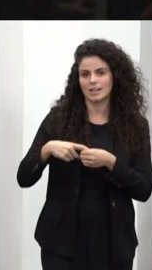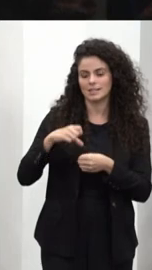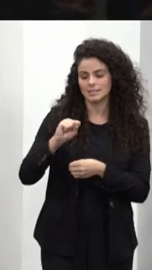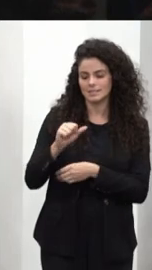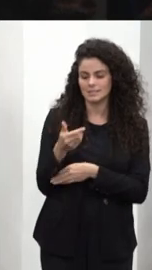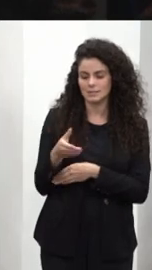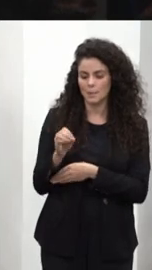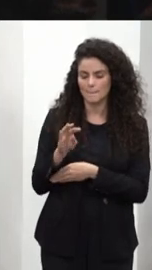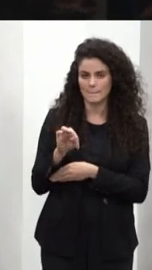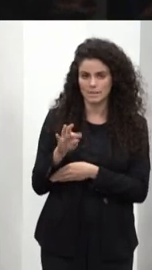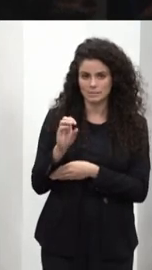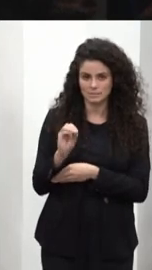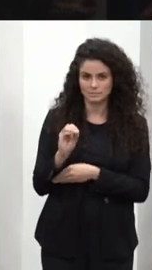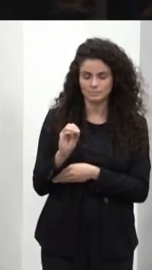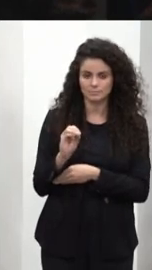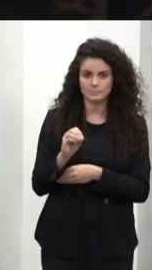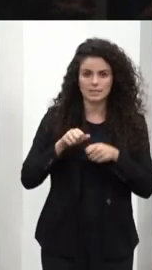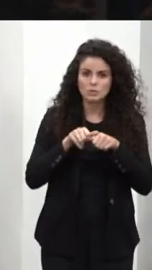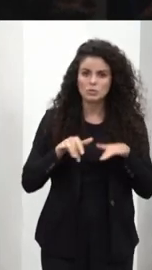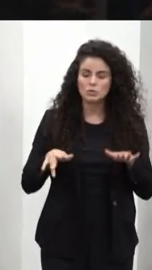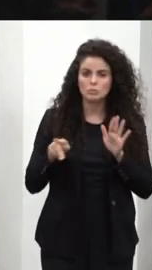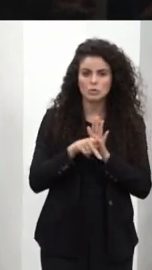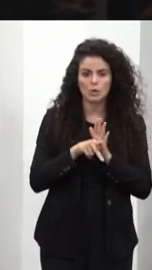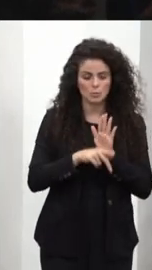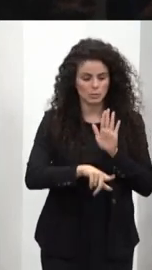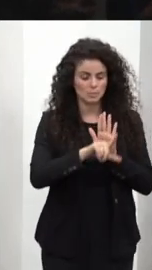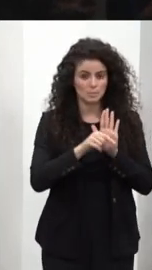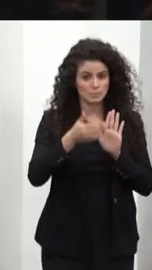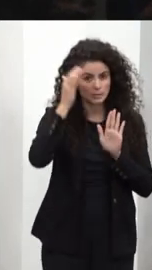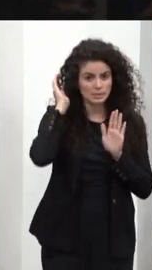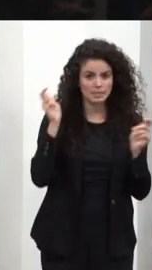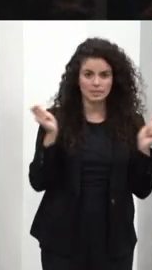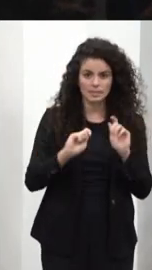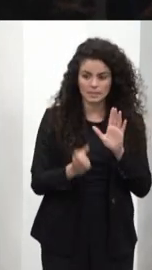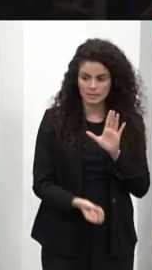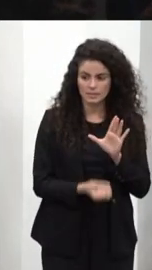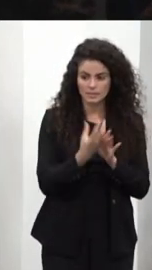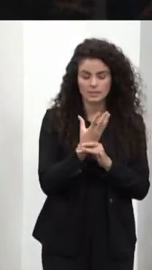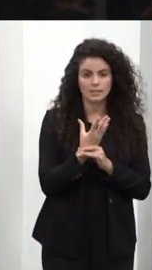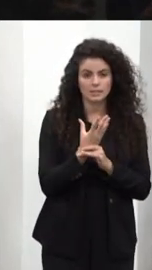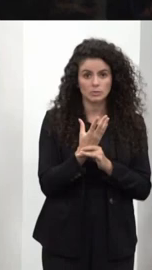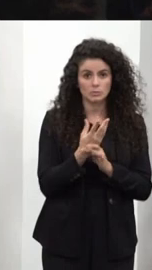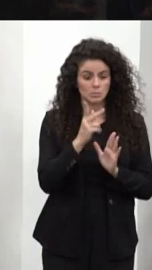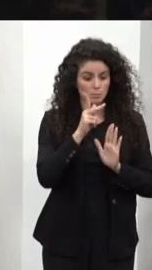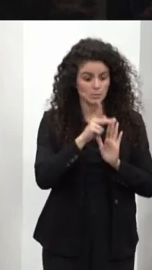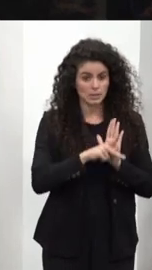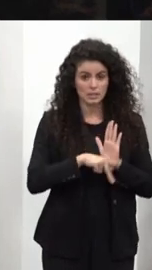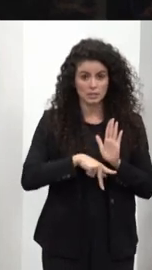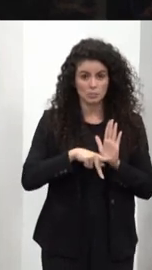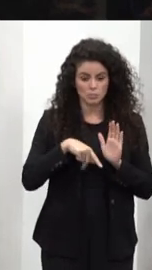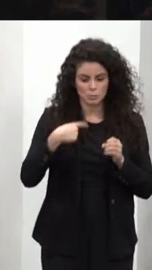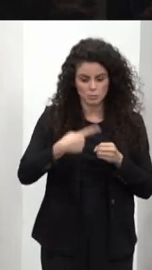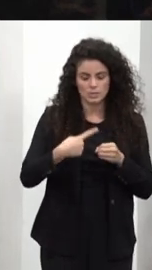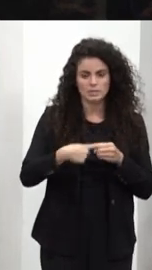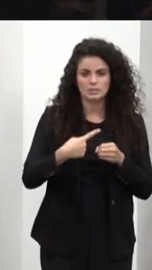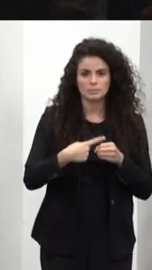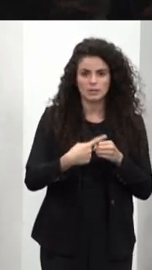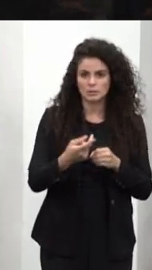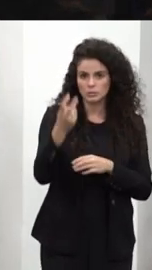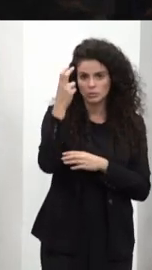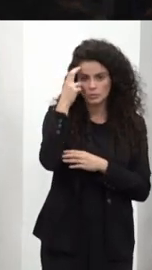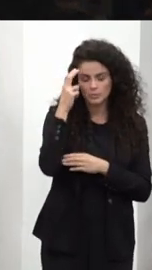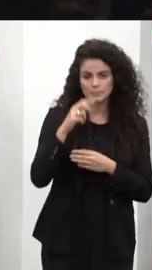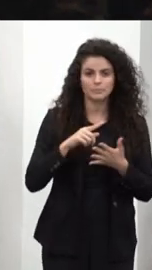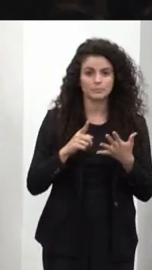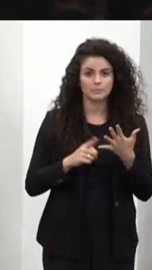Lei Paulo Gustavo podem acompanhar as oitivas de criação do plano Municipal de Cultura outra dúvida de